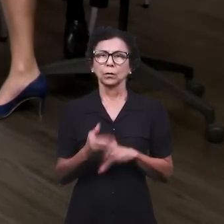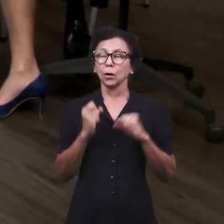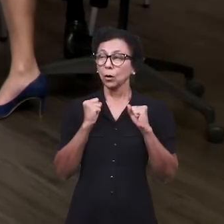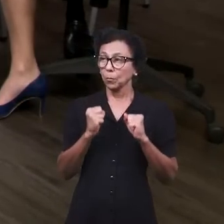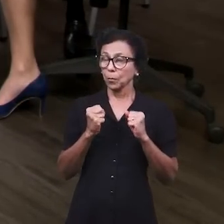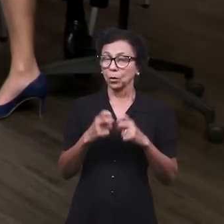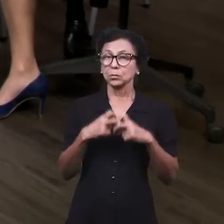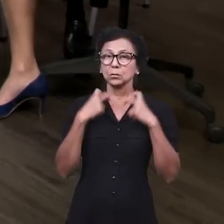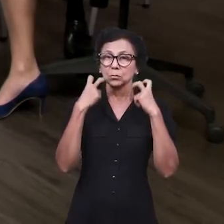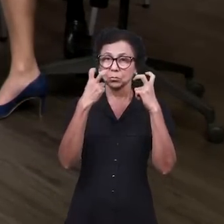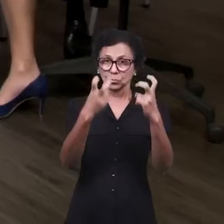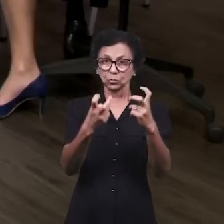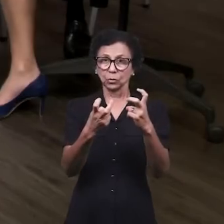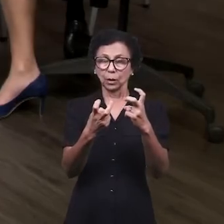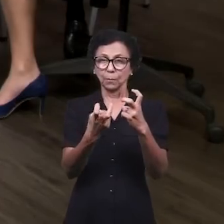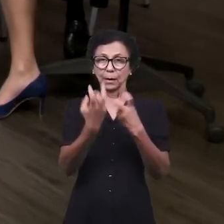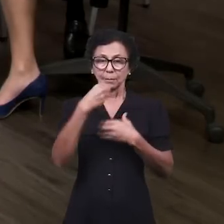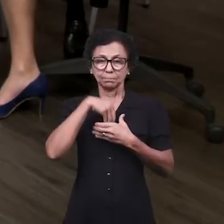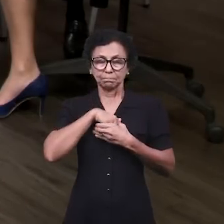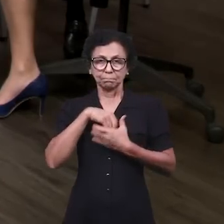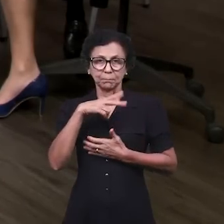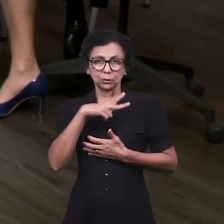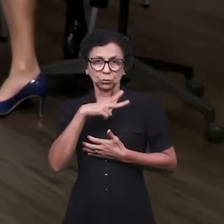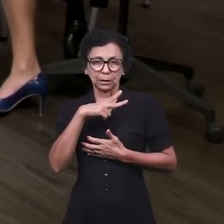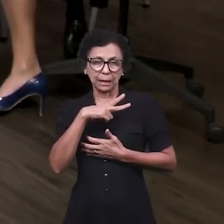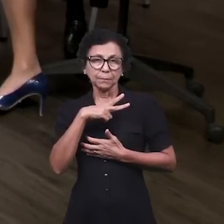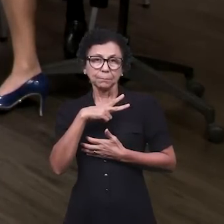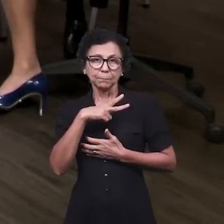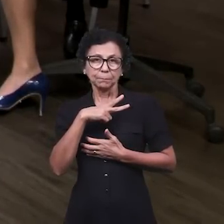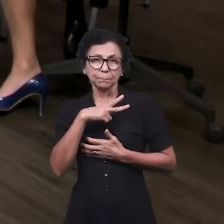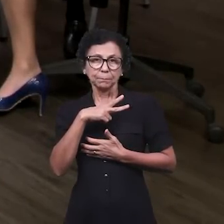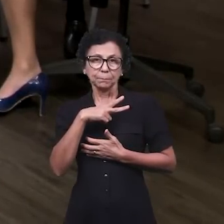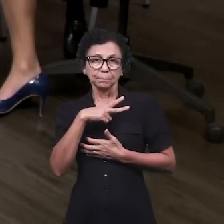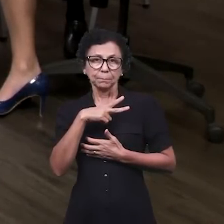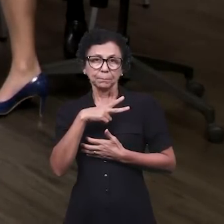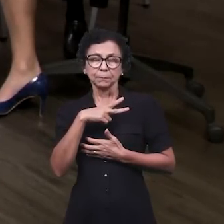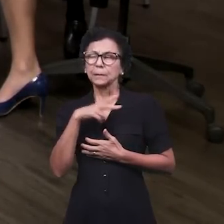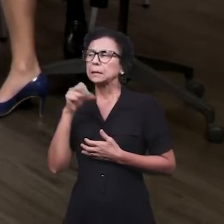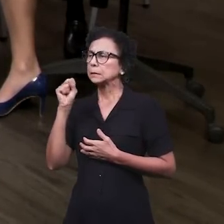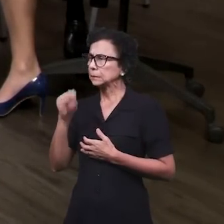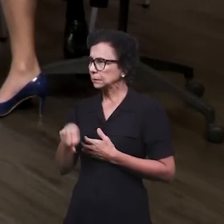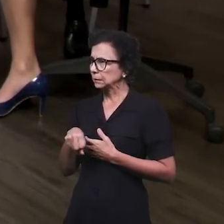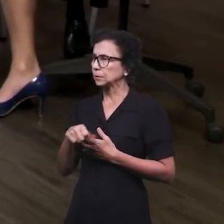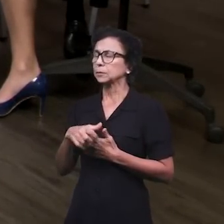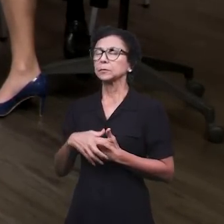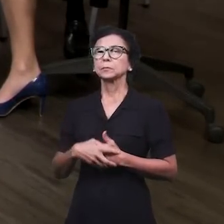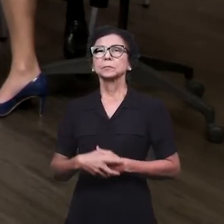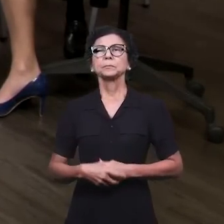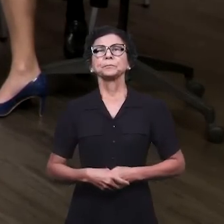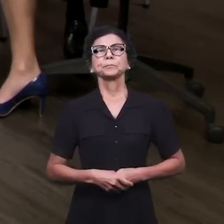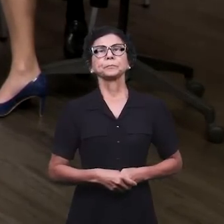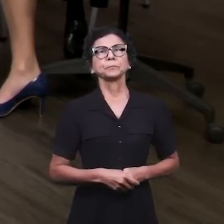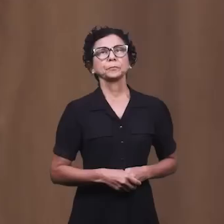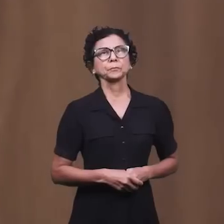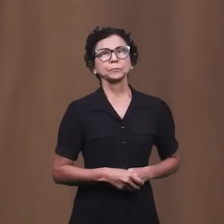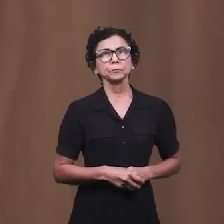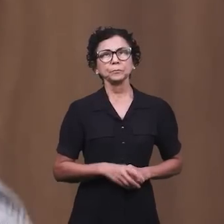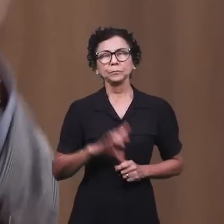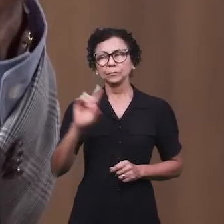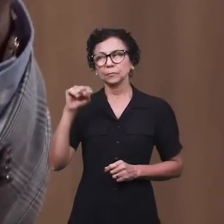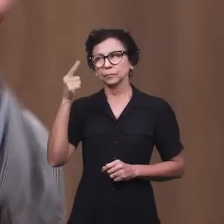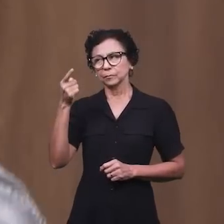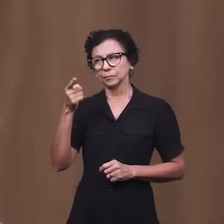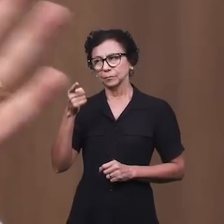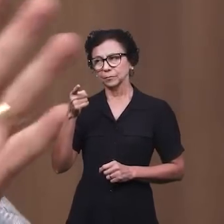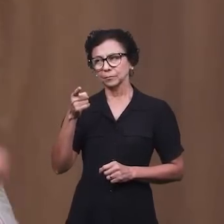nenhum. Pode. Entendeu? O culto, pegando esse gancho aqui, depois eu